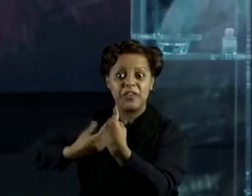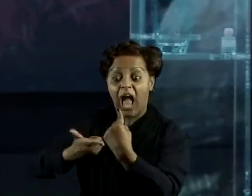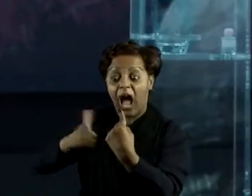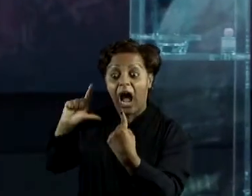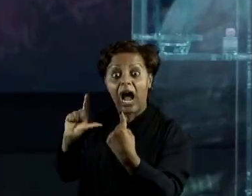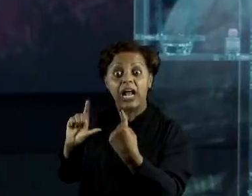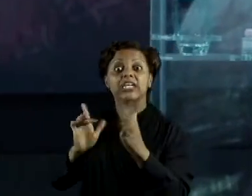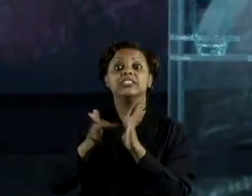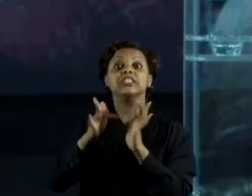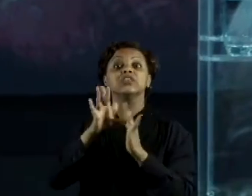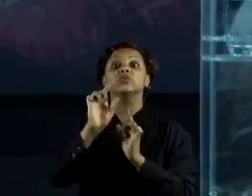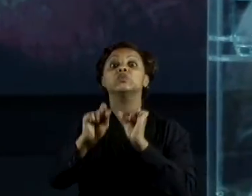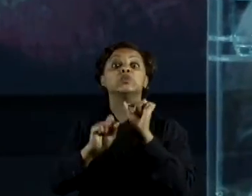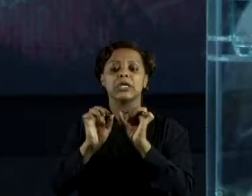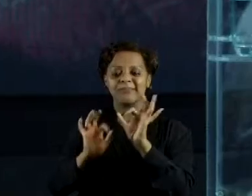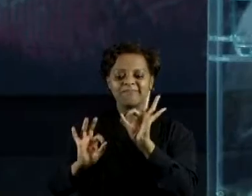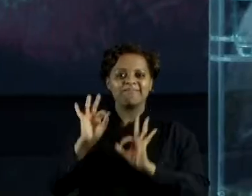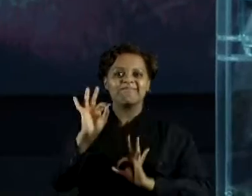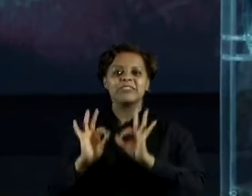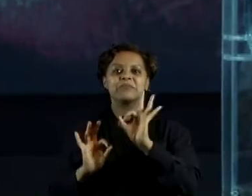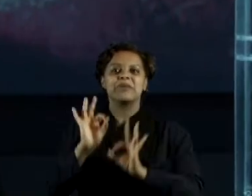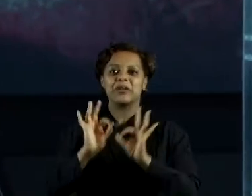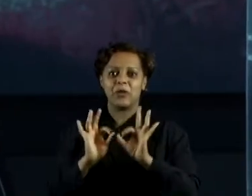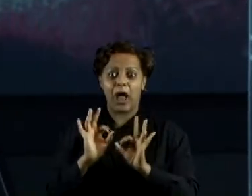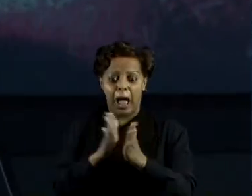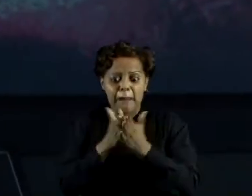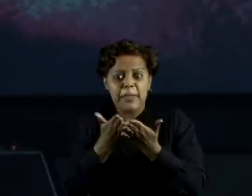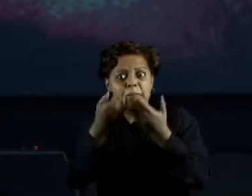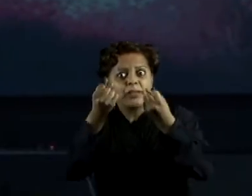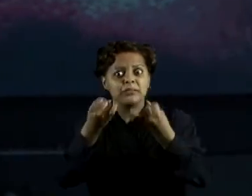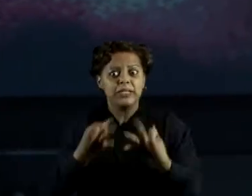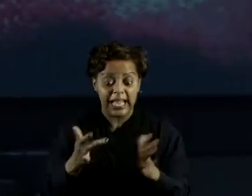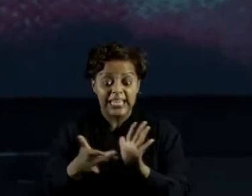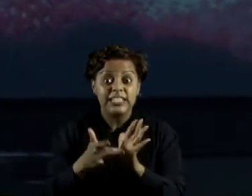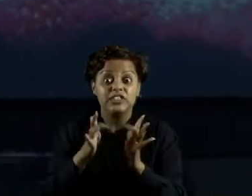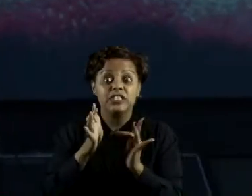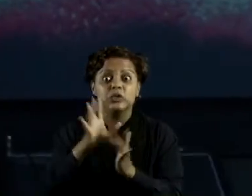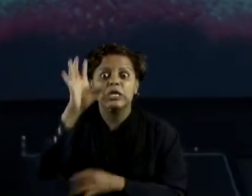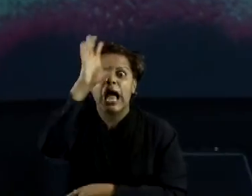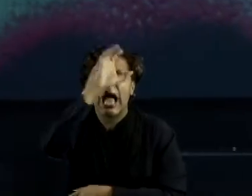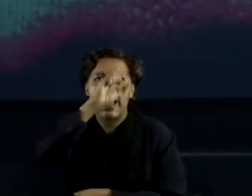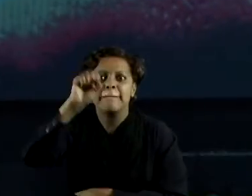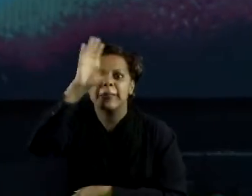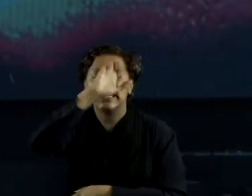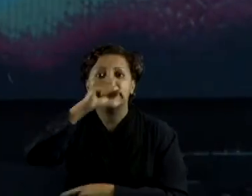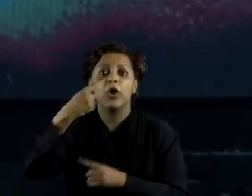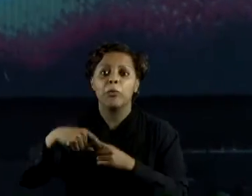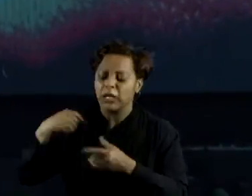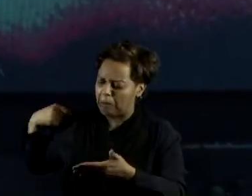longo da sua vida inteira. Aliás, a Bíblia diz que ele aprendeu pelo muito que sofreu.